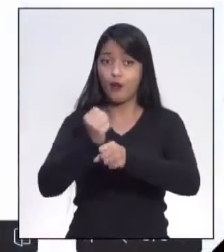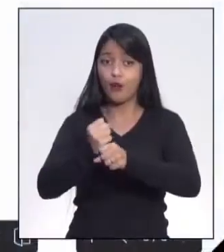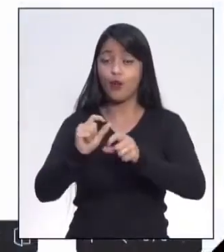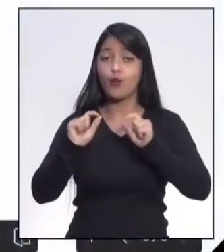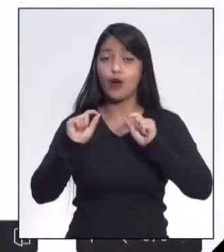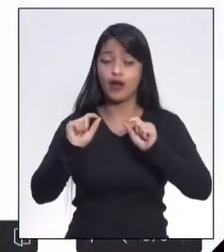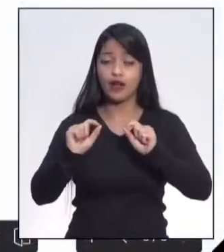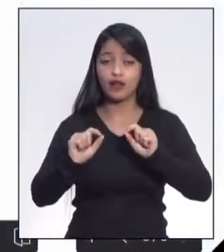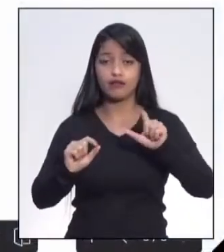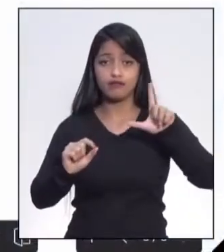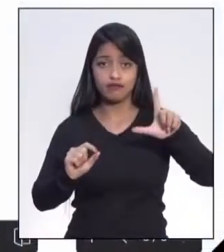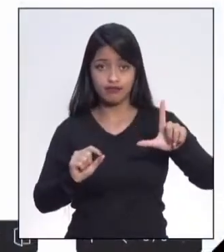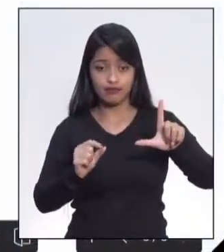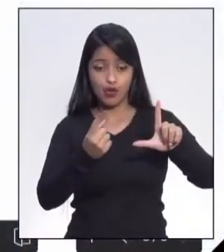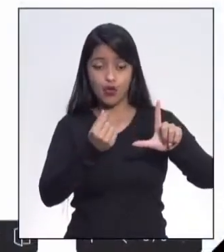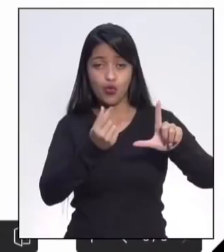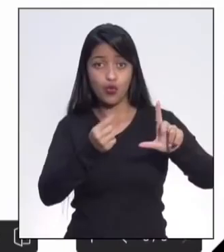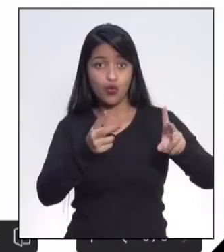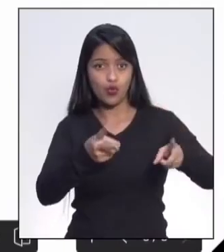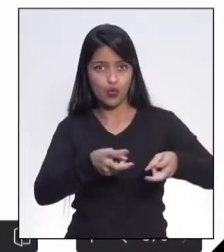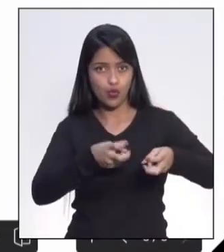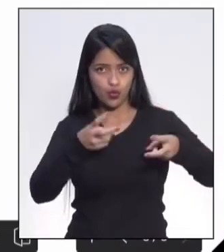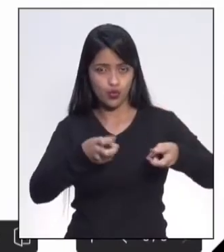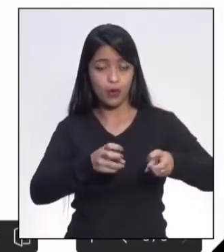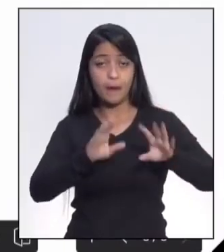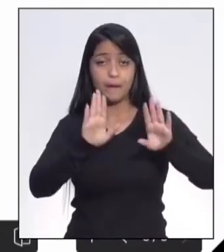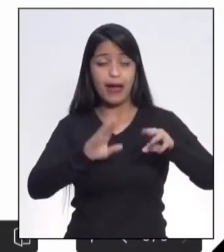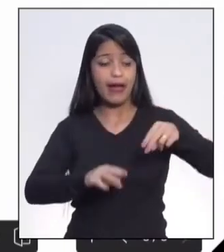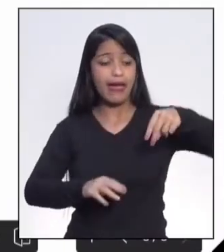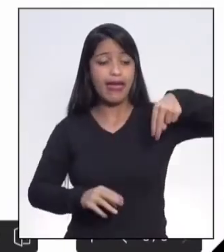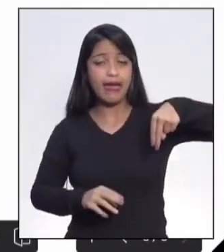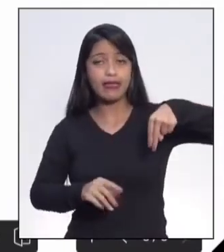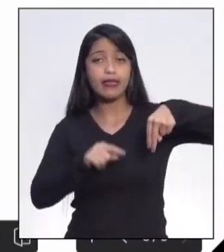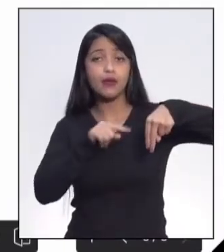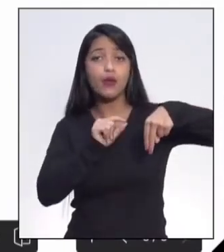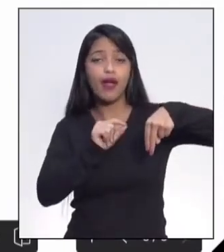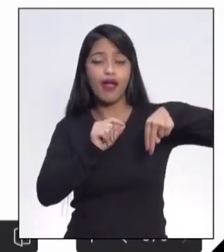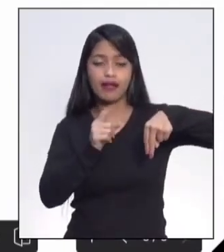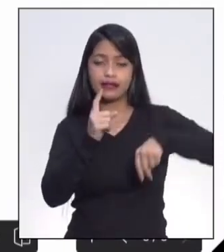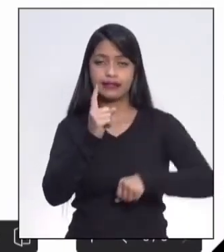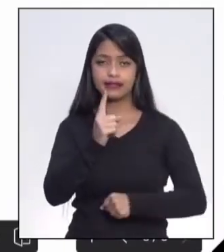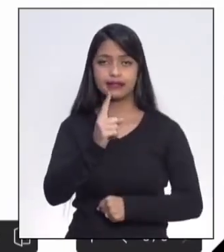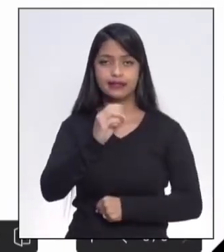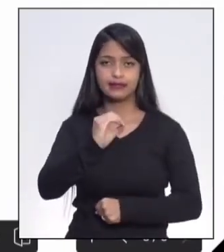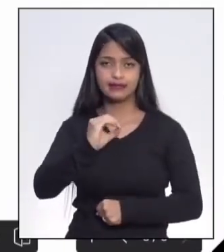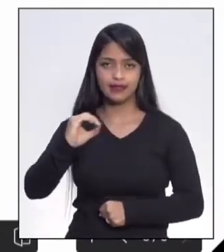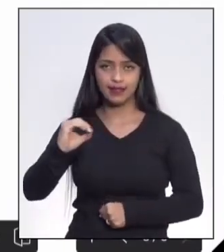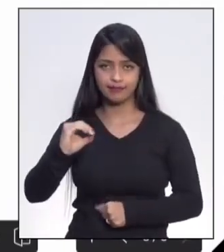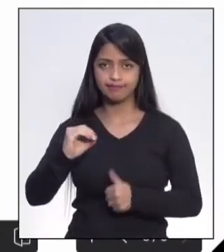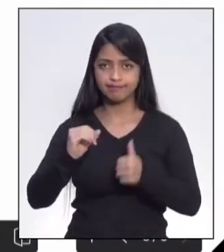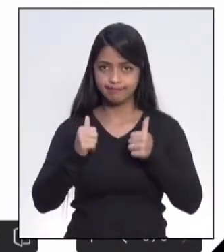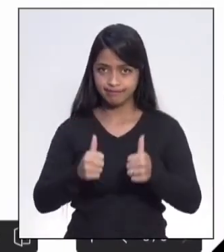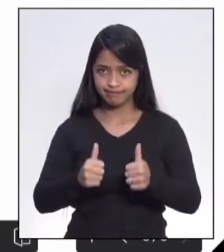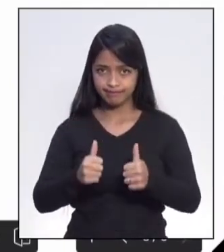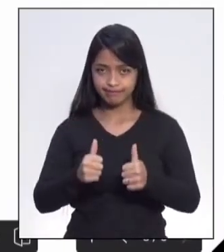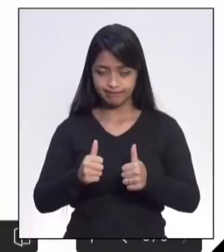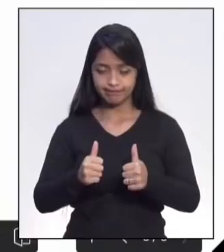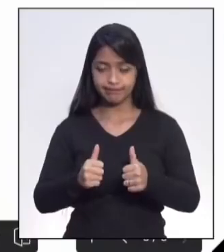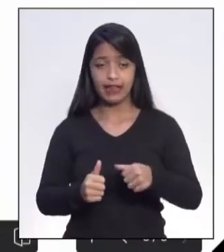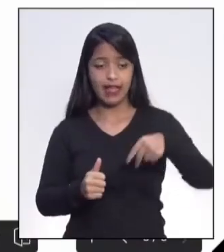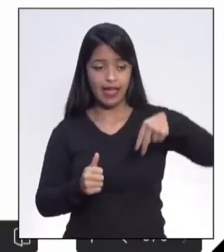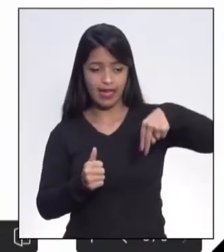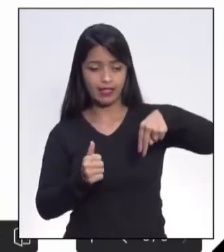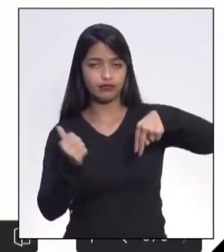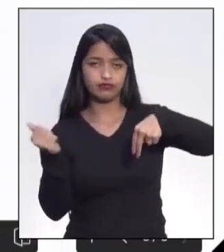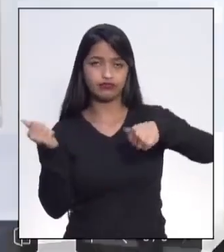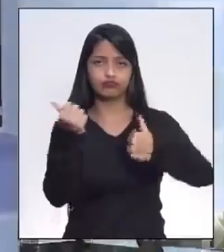lucro, quando n é igual a 100, correto? Então, no lugar de n na